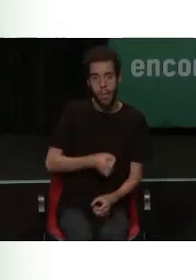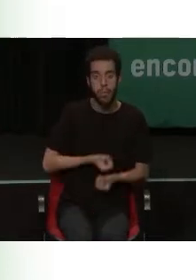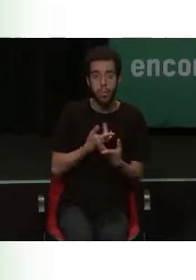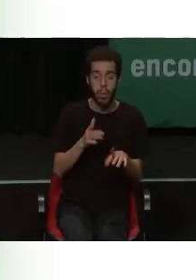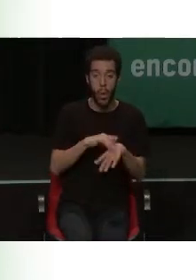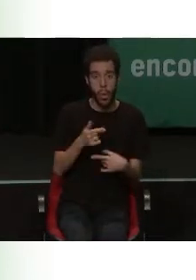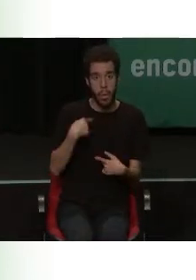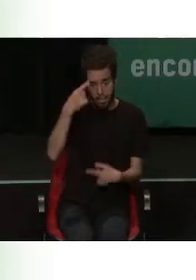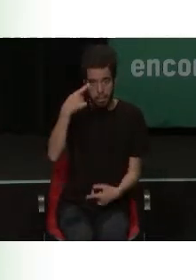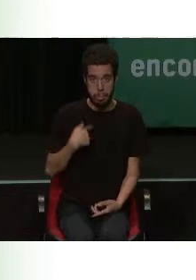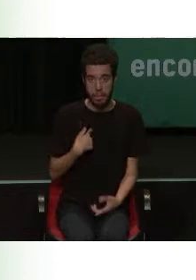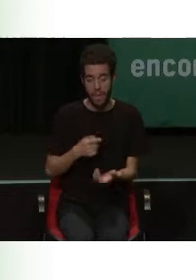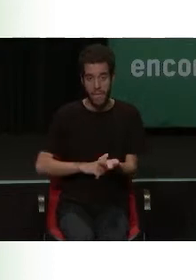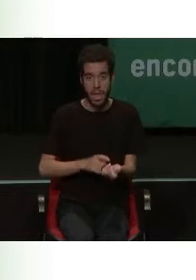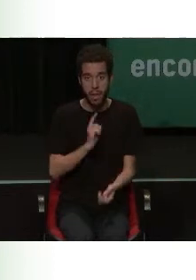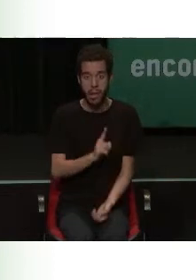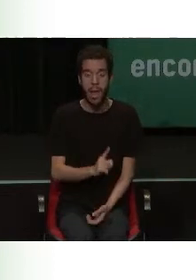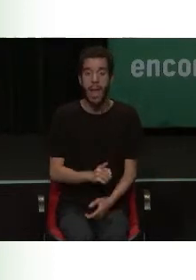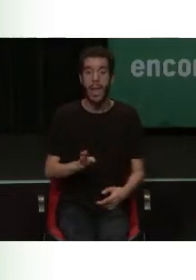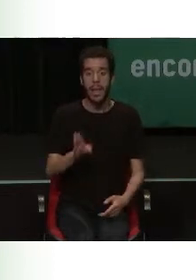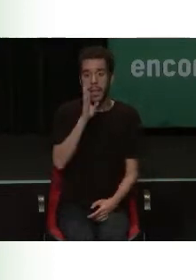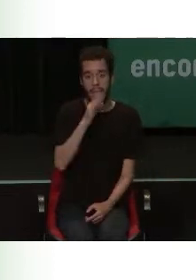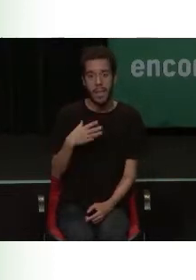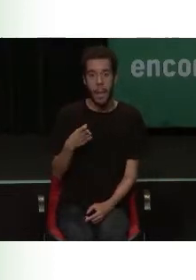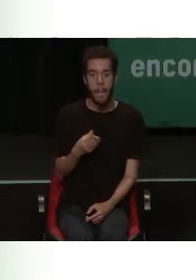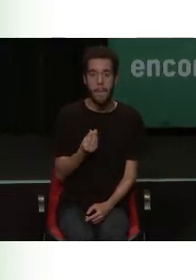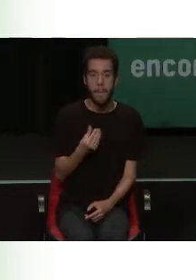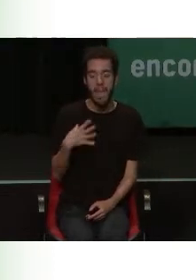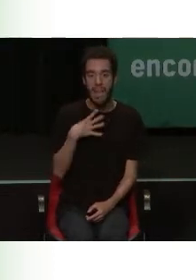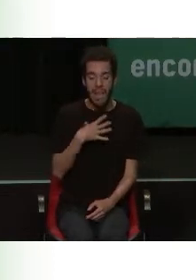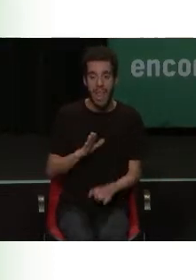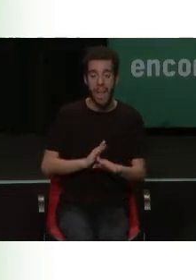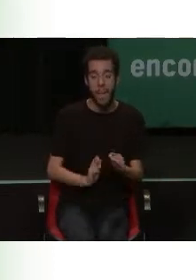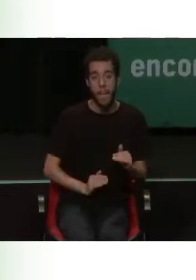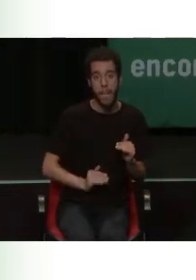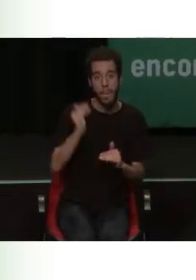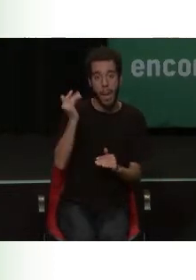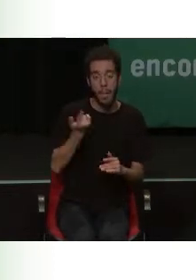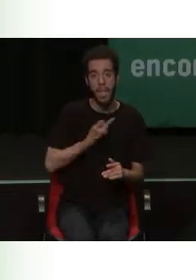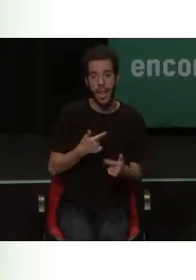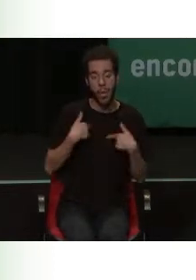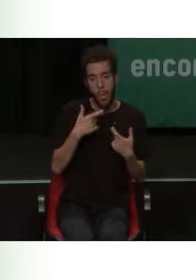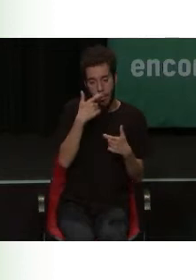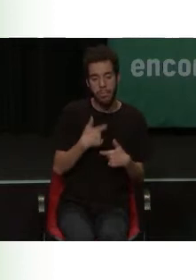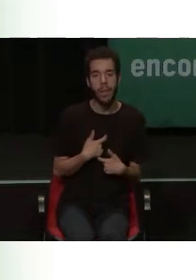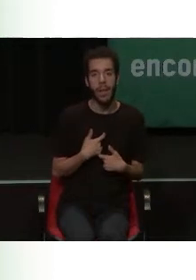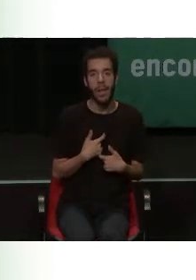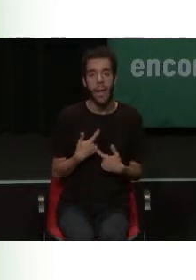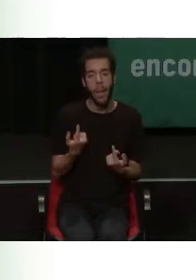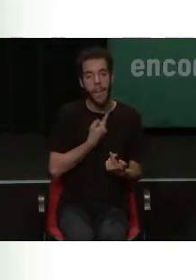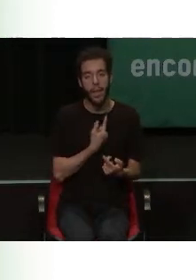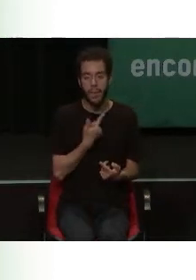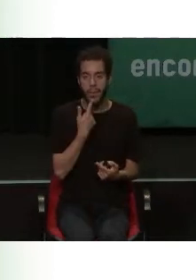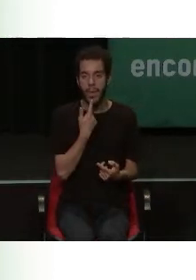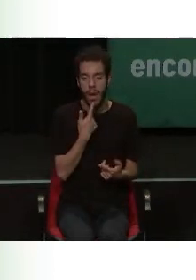mais impulsivas, quanto mais aumenta o medo, mais elas têm que se autorregular, mais elas têm que perceber, bem,